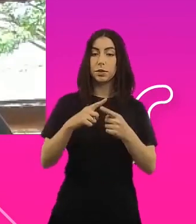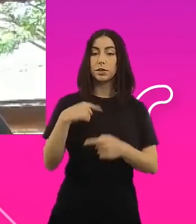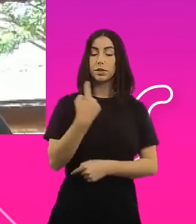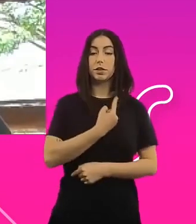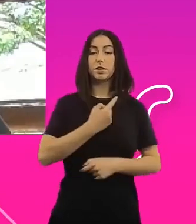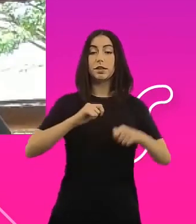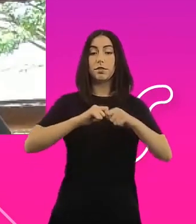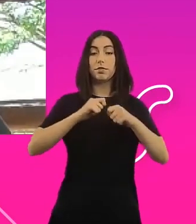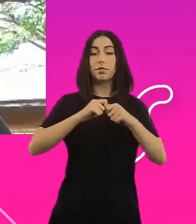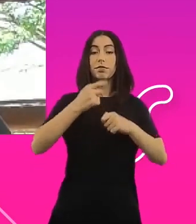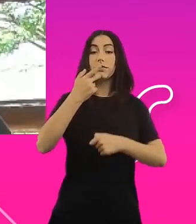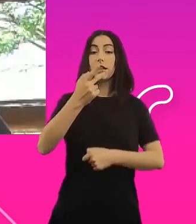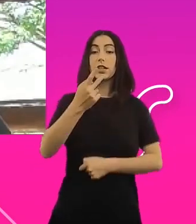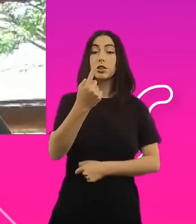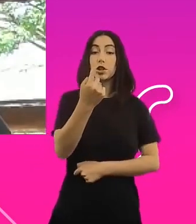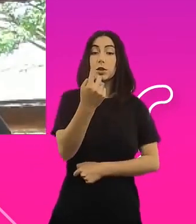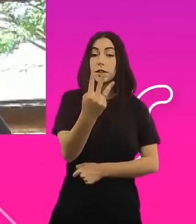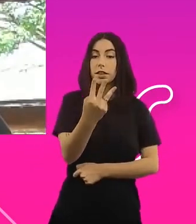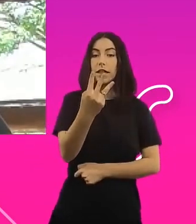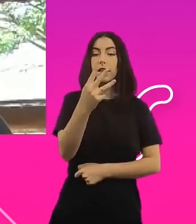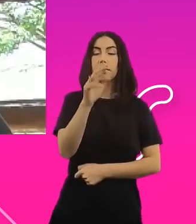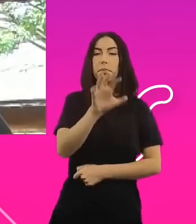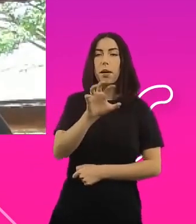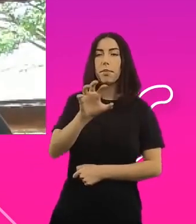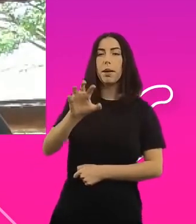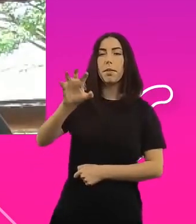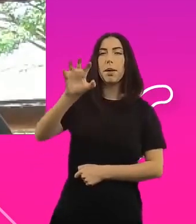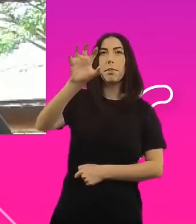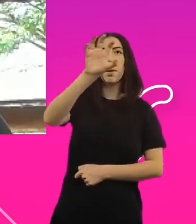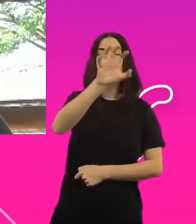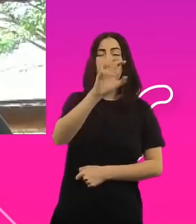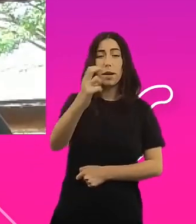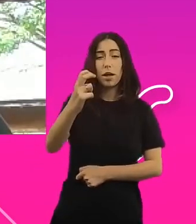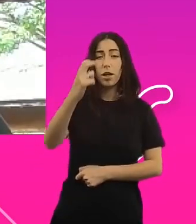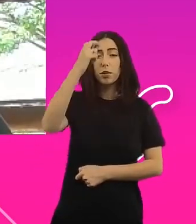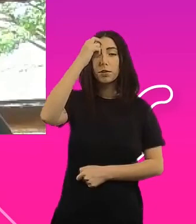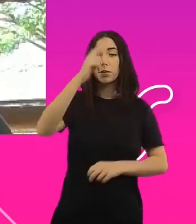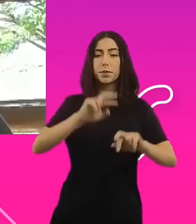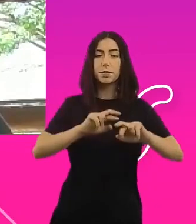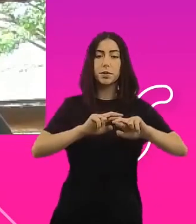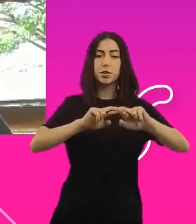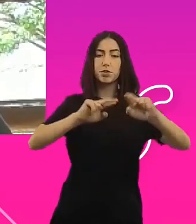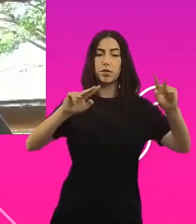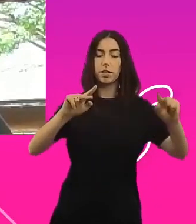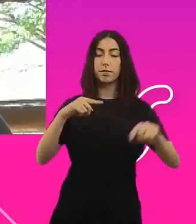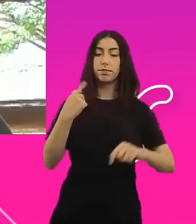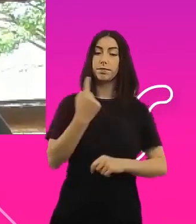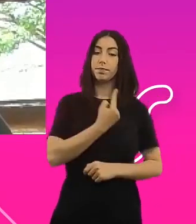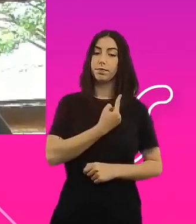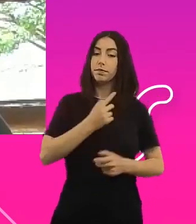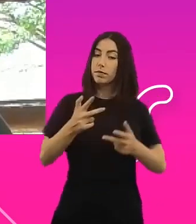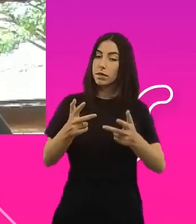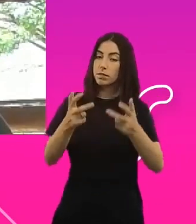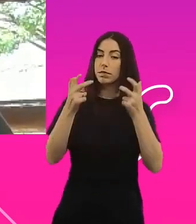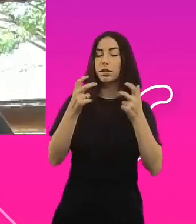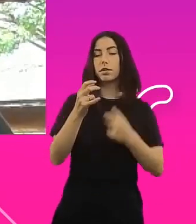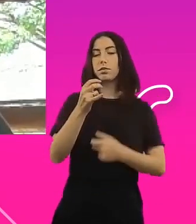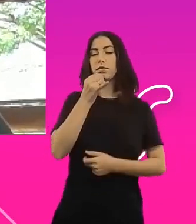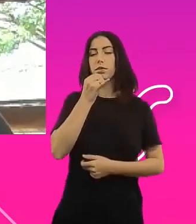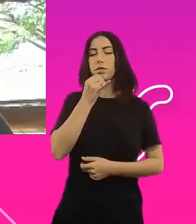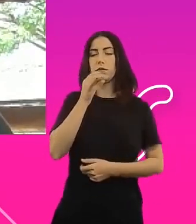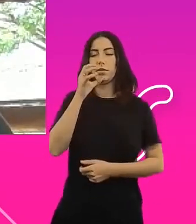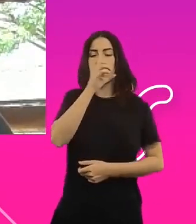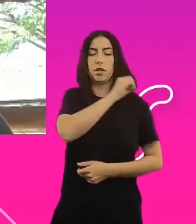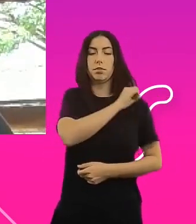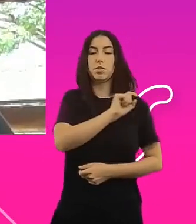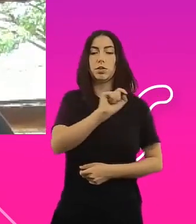diferentes, 13, né? São culturas totalmente diferentes. A gente percebeu, para você, só um exemplo rápido, a gente